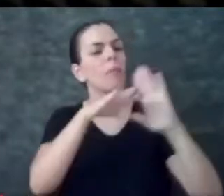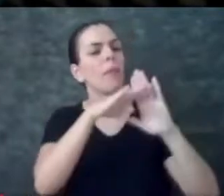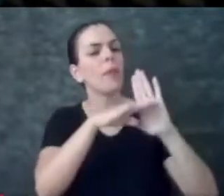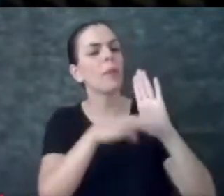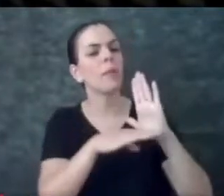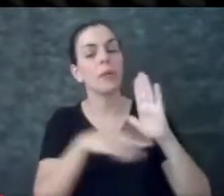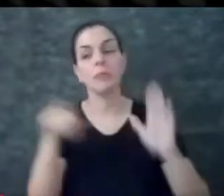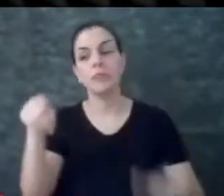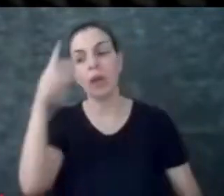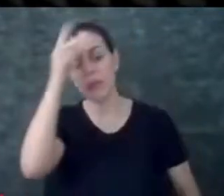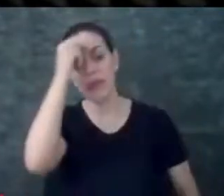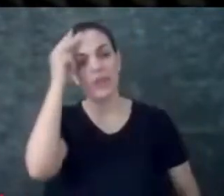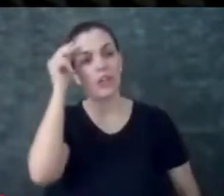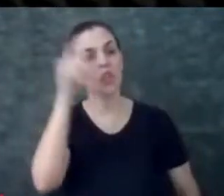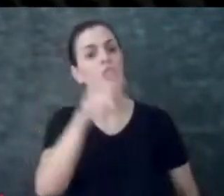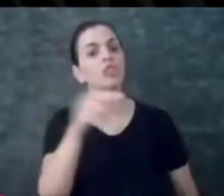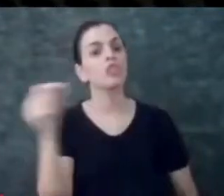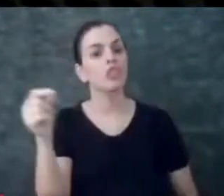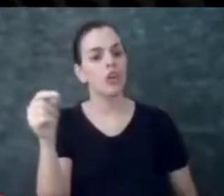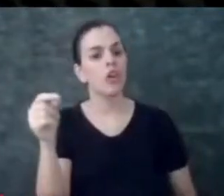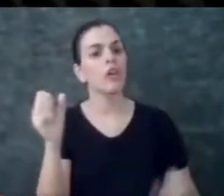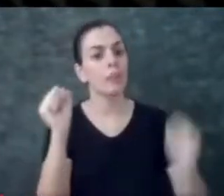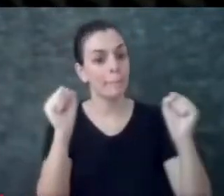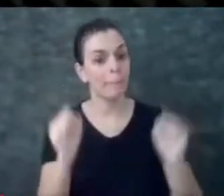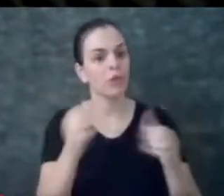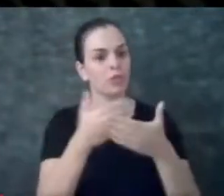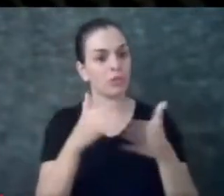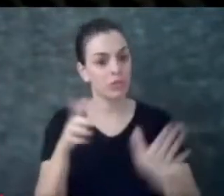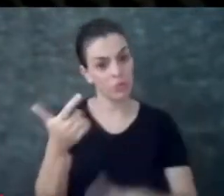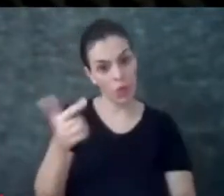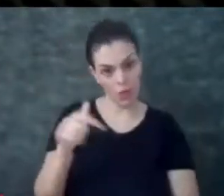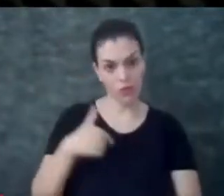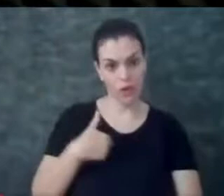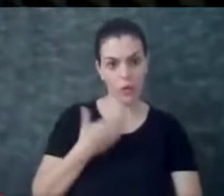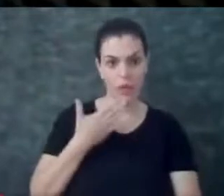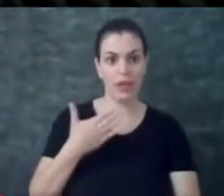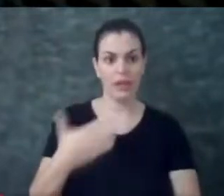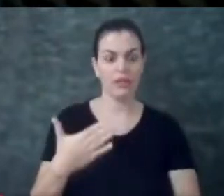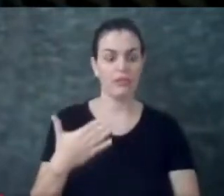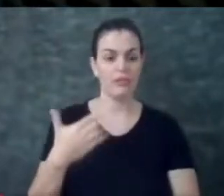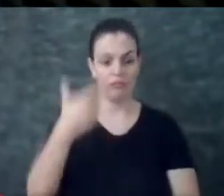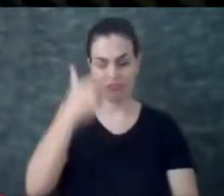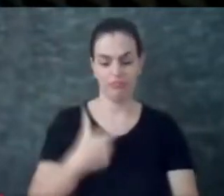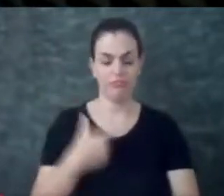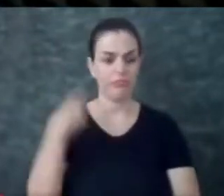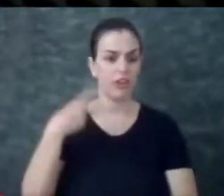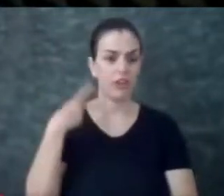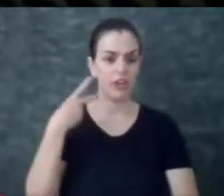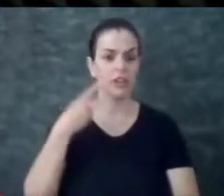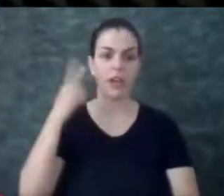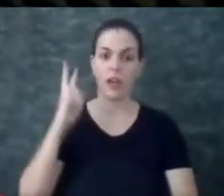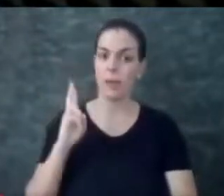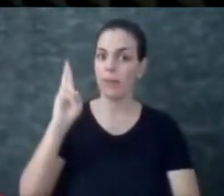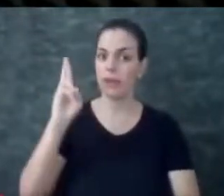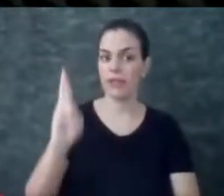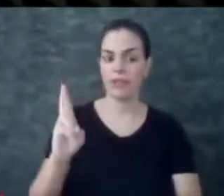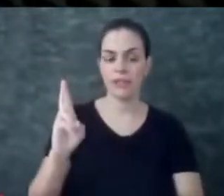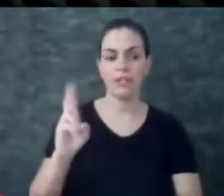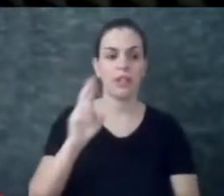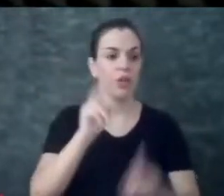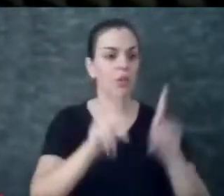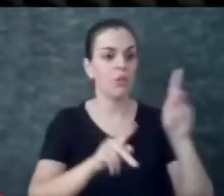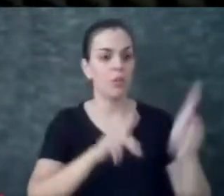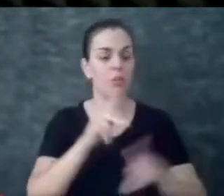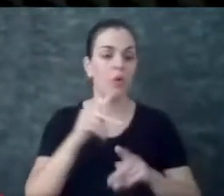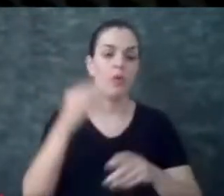e de novo eu vou fazer um pedido aqui eu pedido como o vereador o representante da população de Curitiba